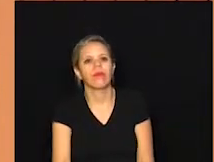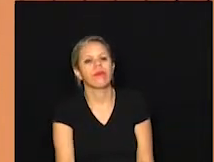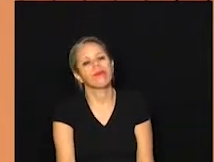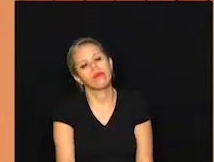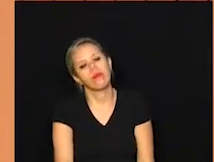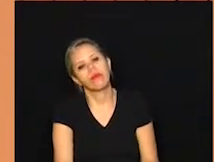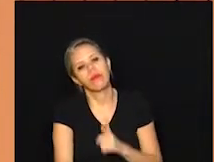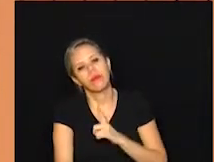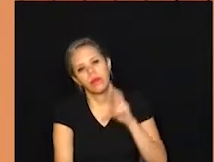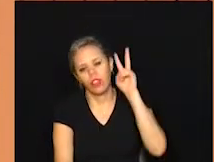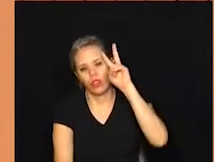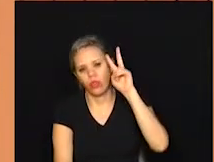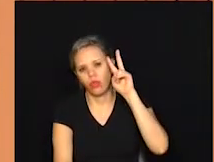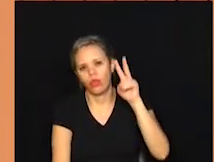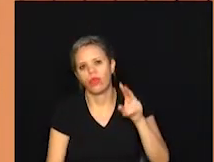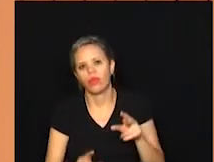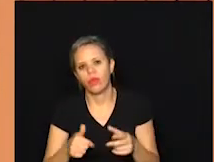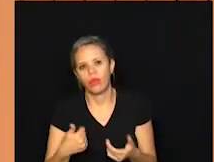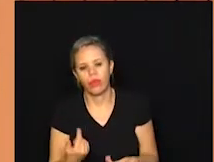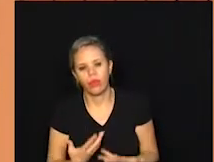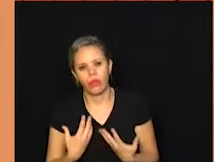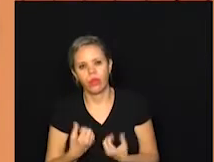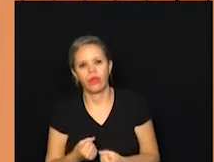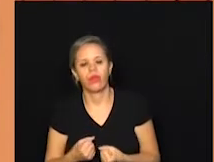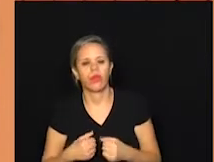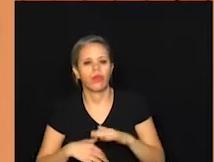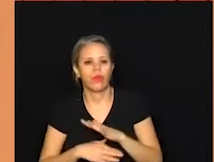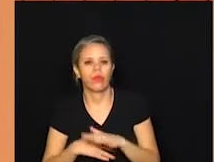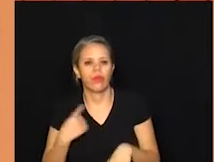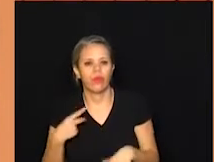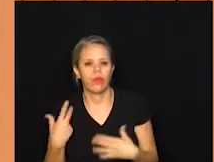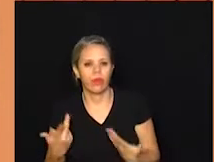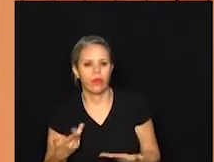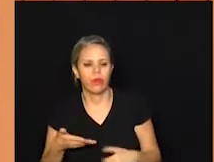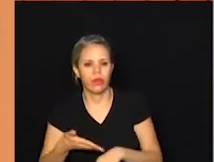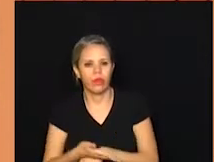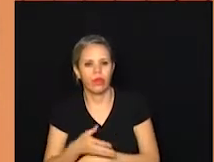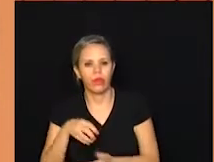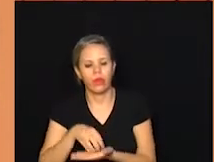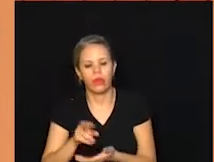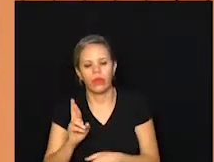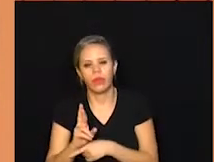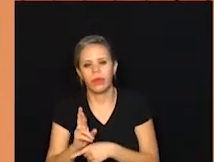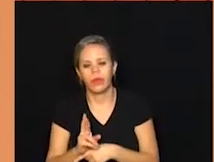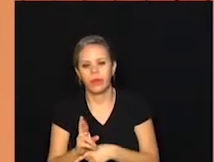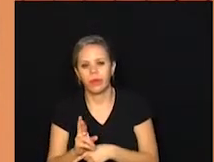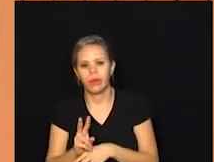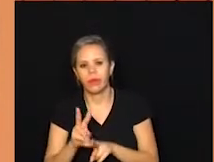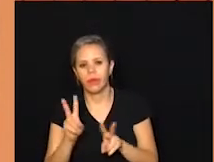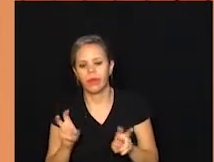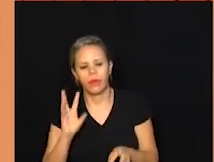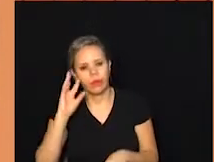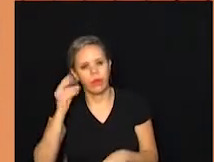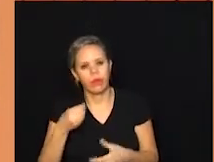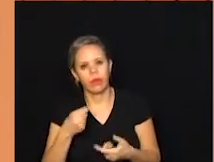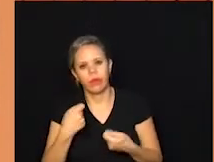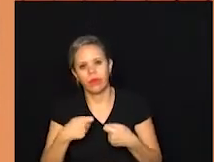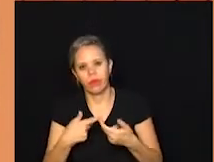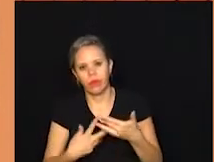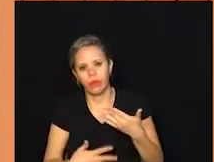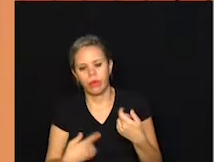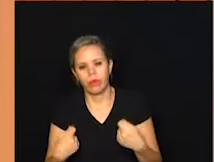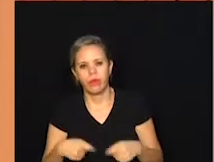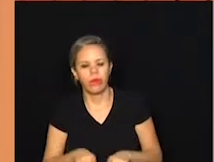tem uma história. Logo que eu assumi a legislatura, fui visitar o centro de referência, justamente para entender as demandas e tudo